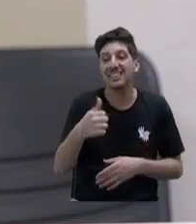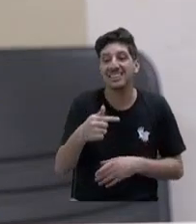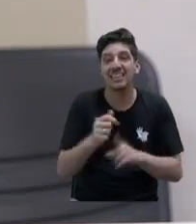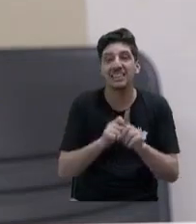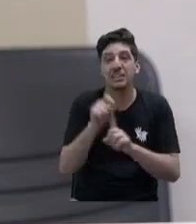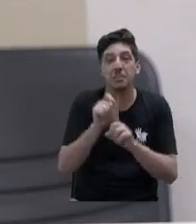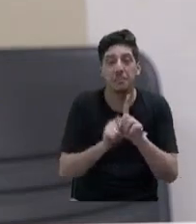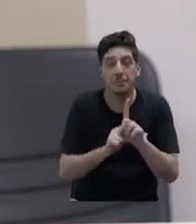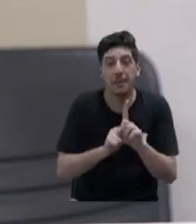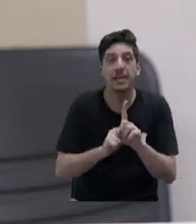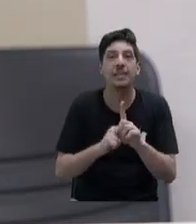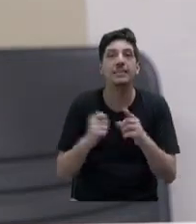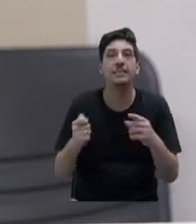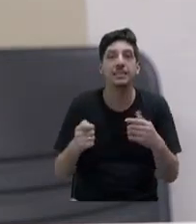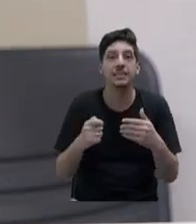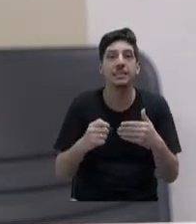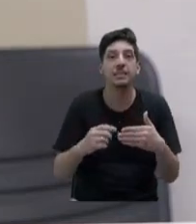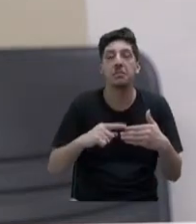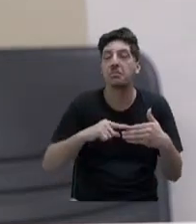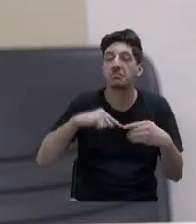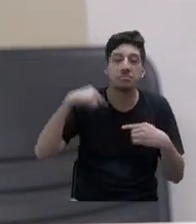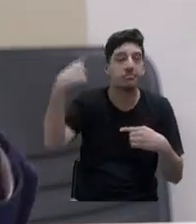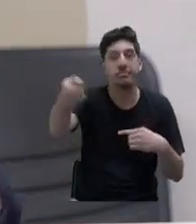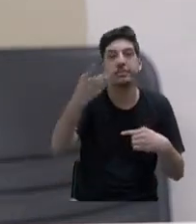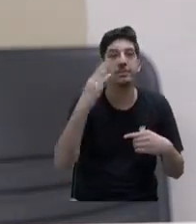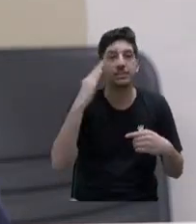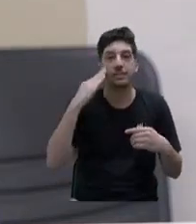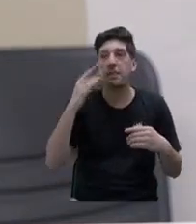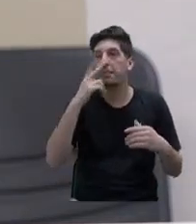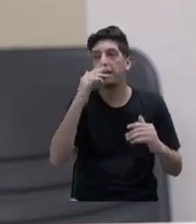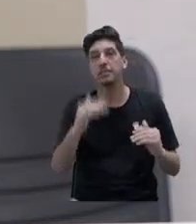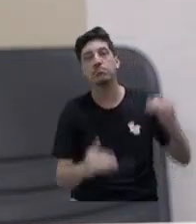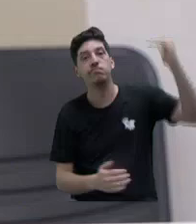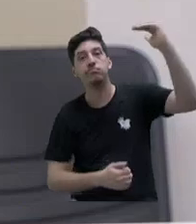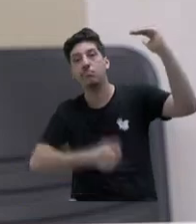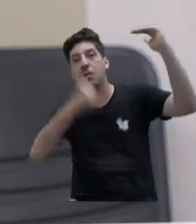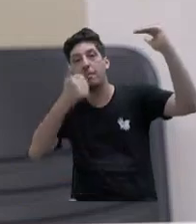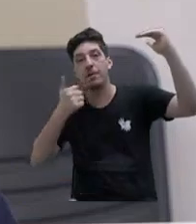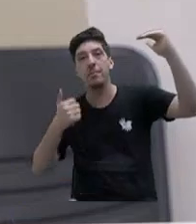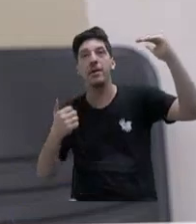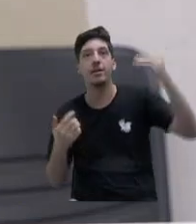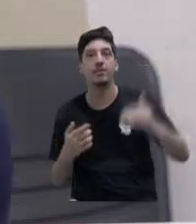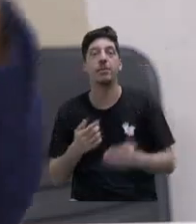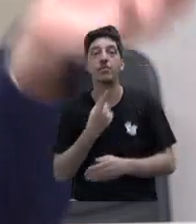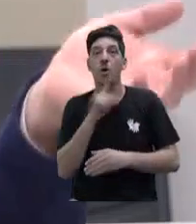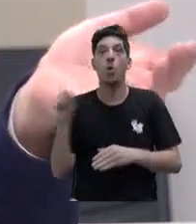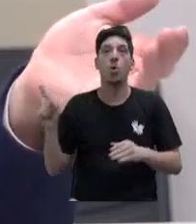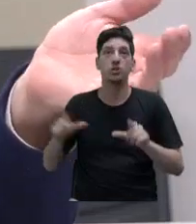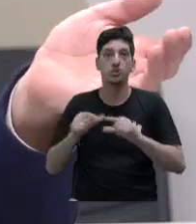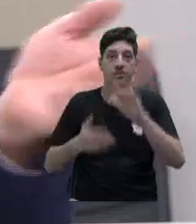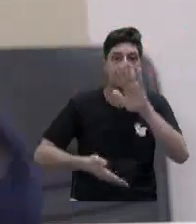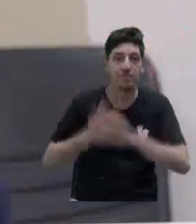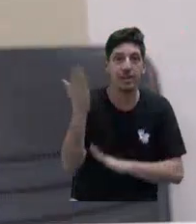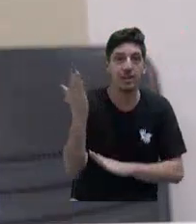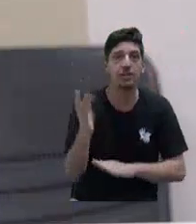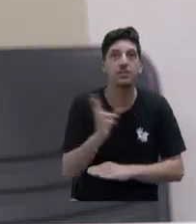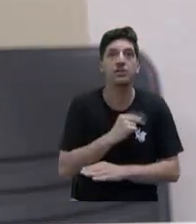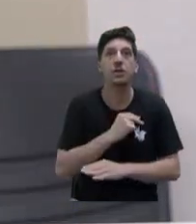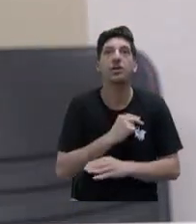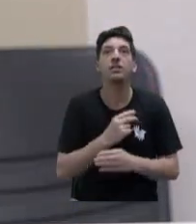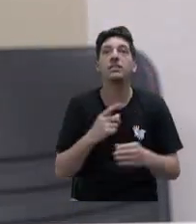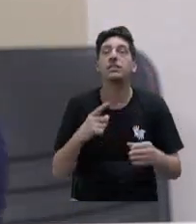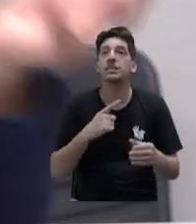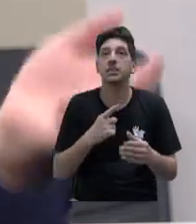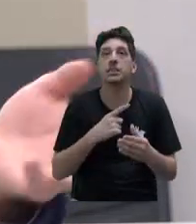Minas Gerais como destino de atração de negócios, eu repito, porque foi a última viagem que eu tive, o que tinha de chineses e